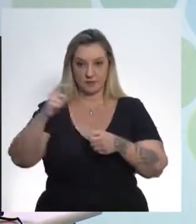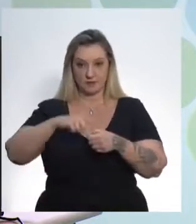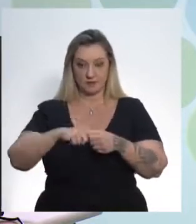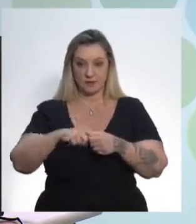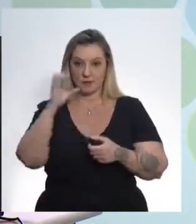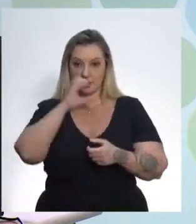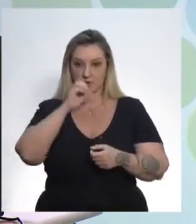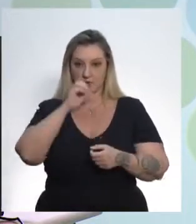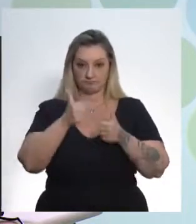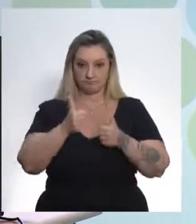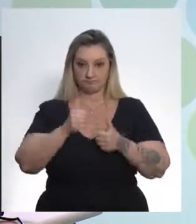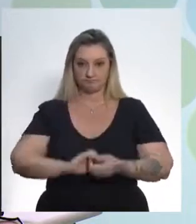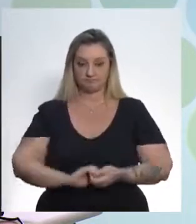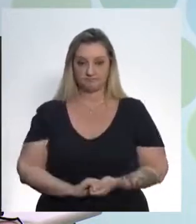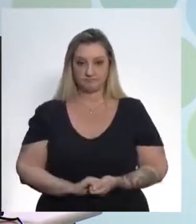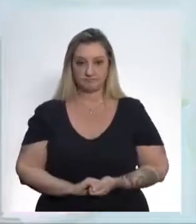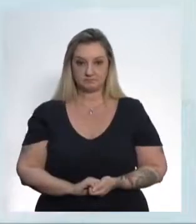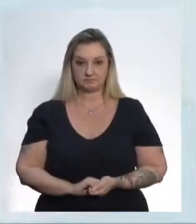a pouquinho. Até já!